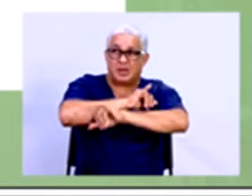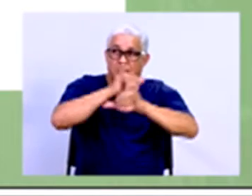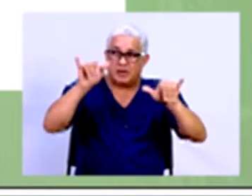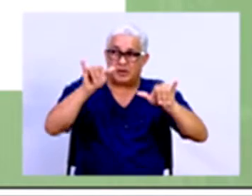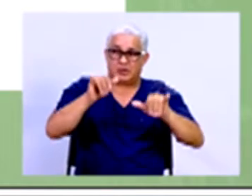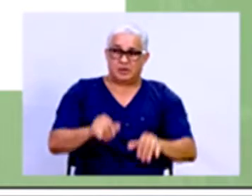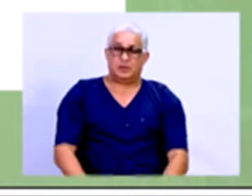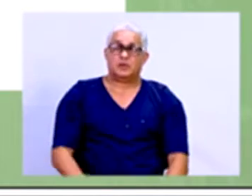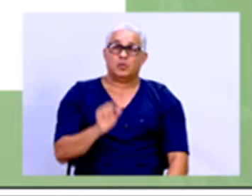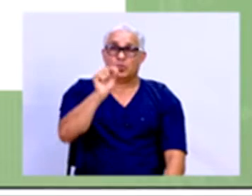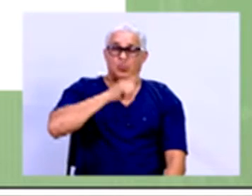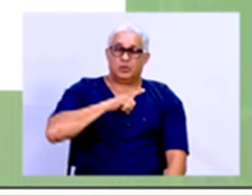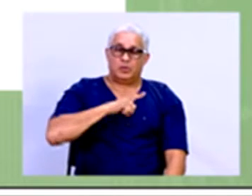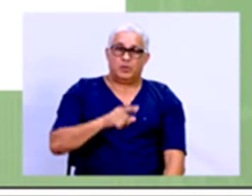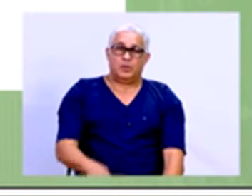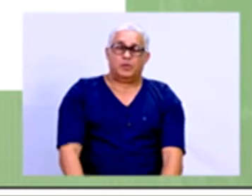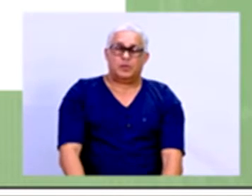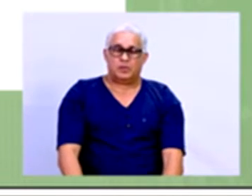Então o que nós temos?